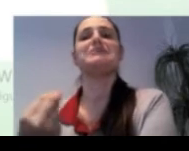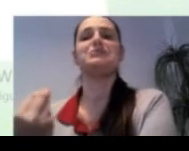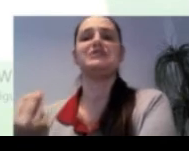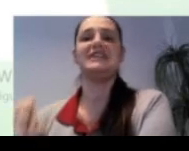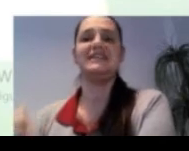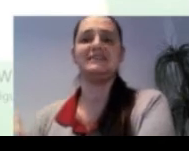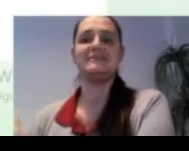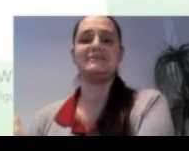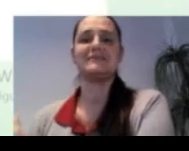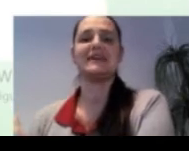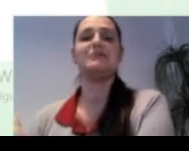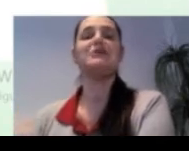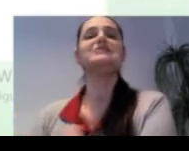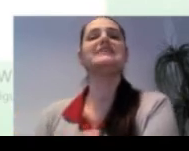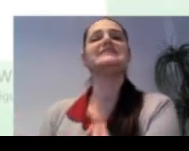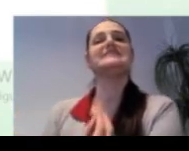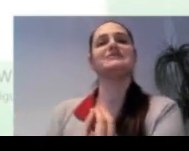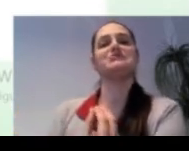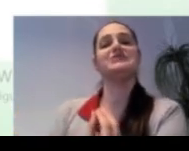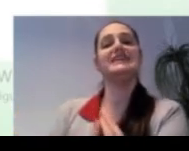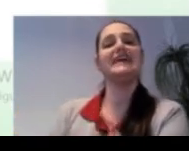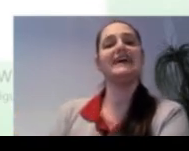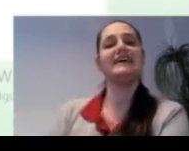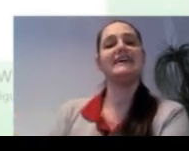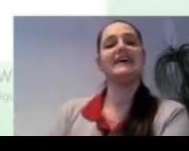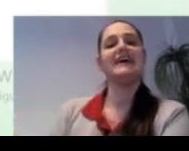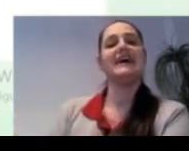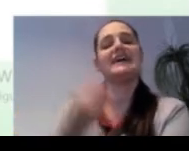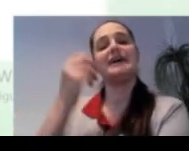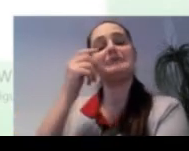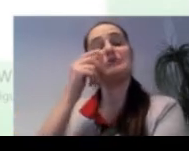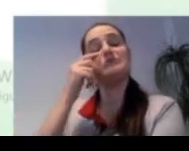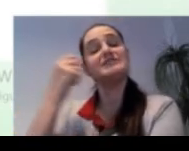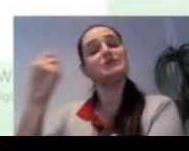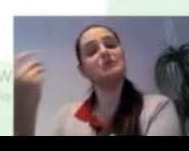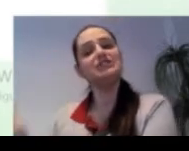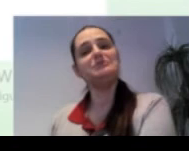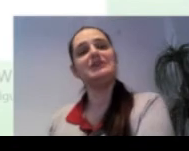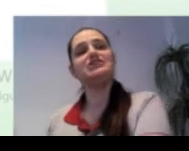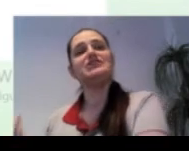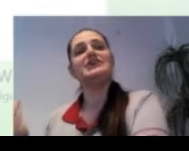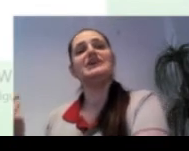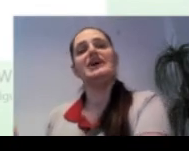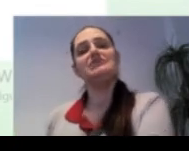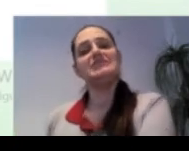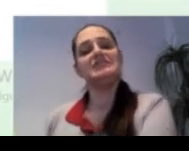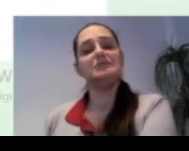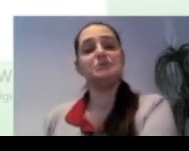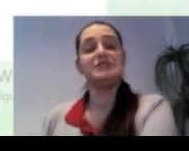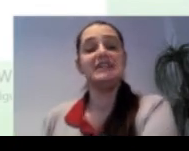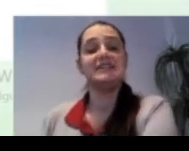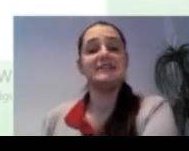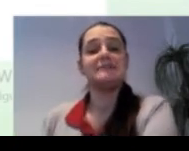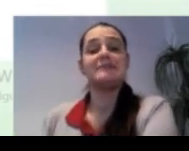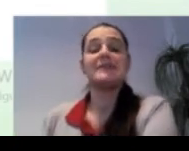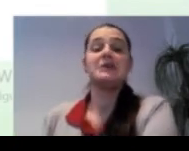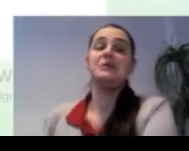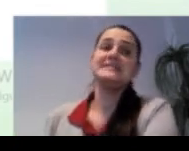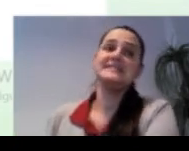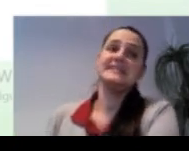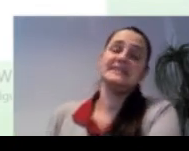vai formar a proteína. Uma alteração no DNA acaba, consequentemente, alterando a